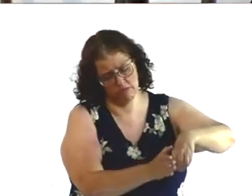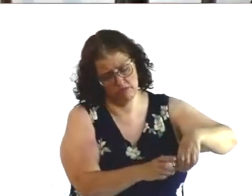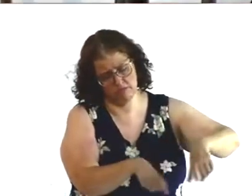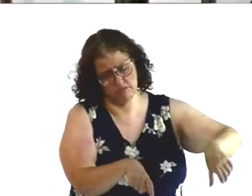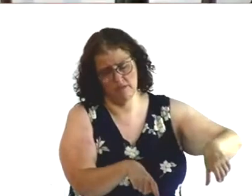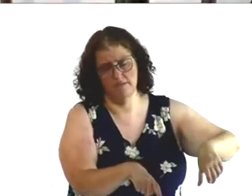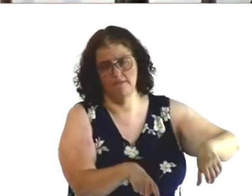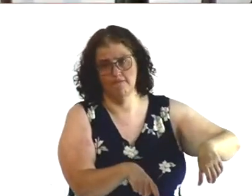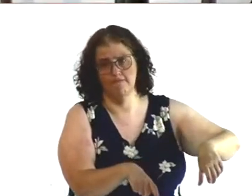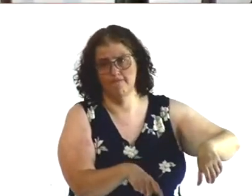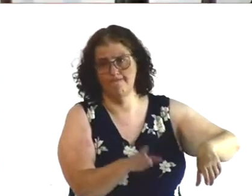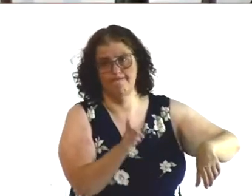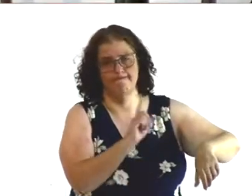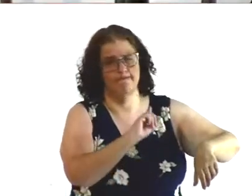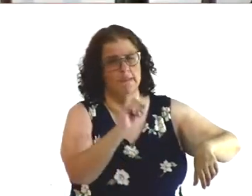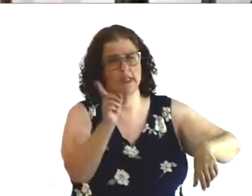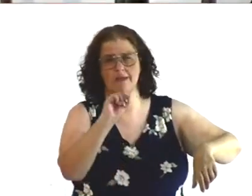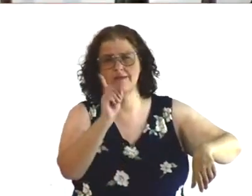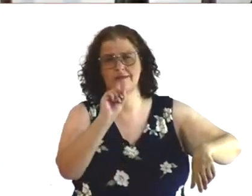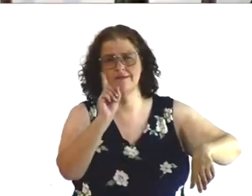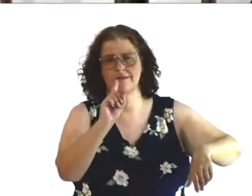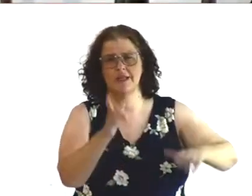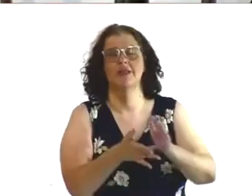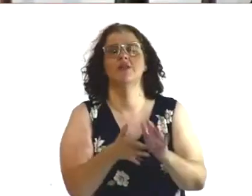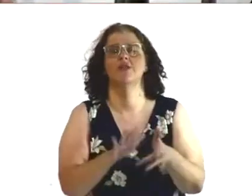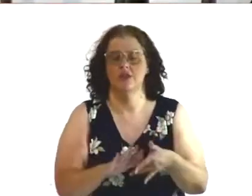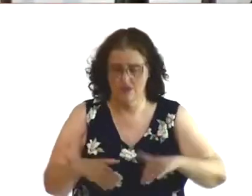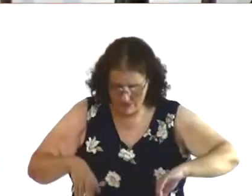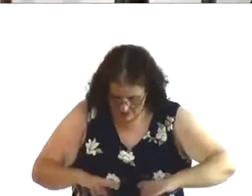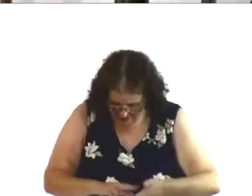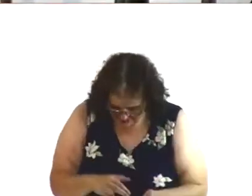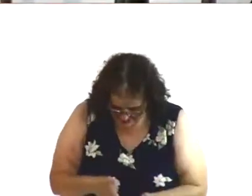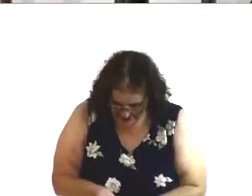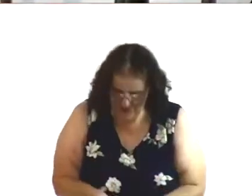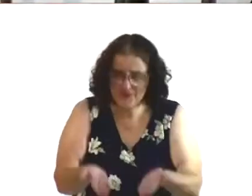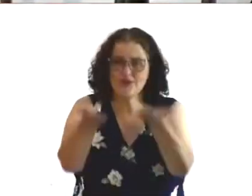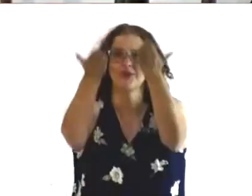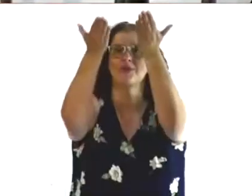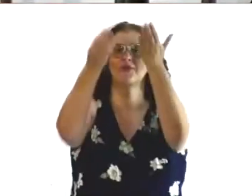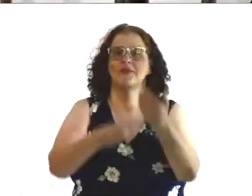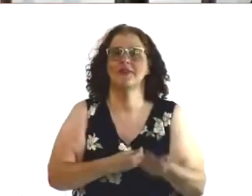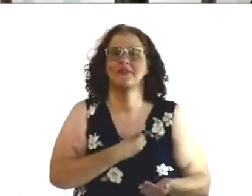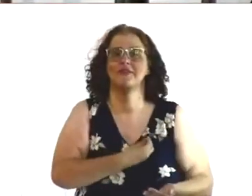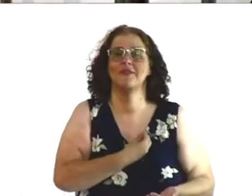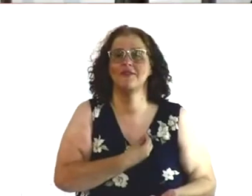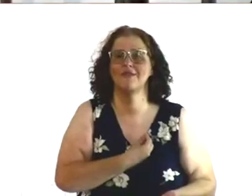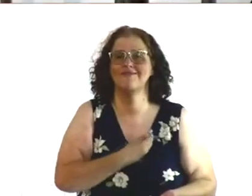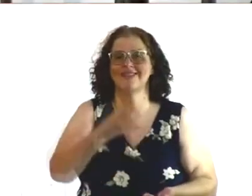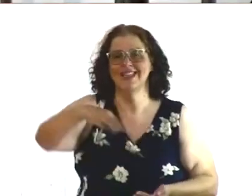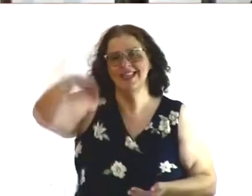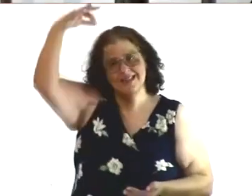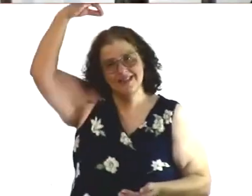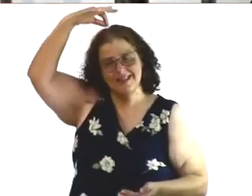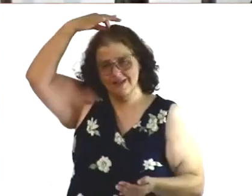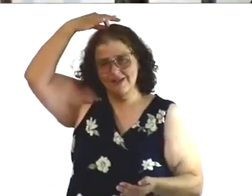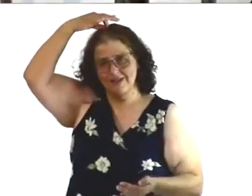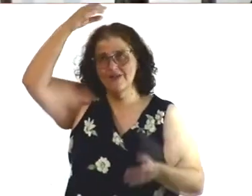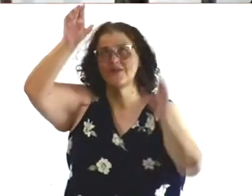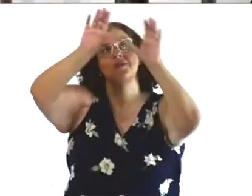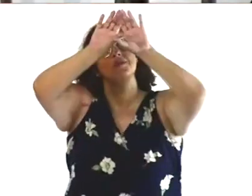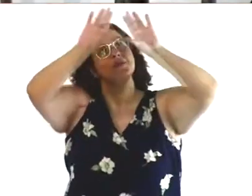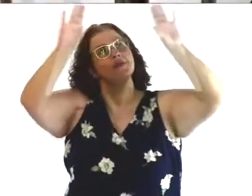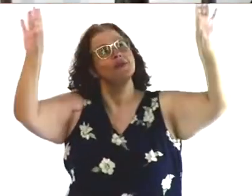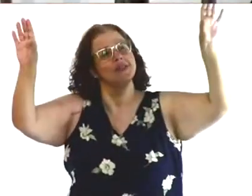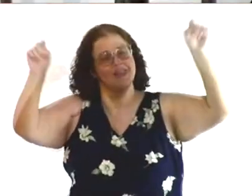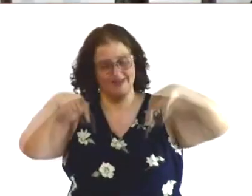ele vive, está à direita do Pai, mas em espírito ele está no céu e aqui na